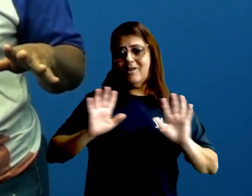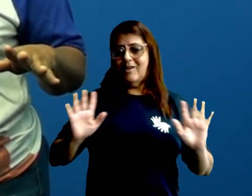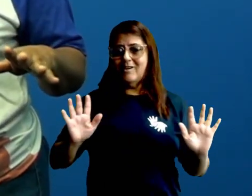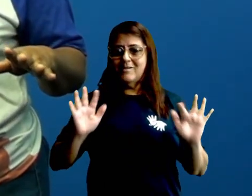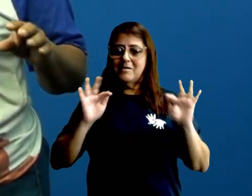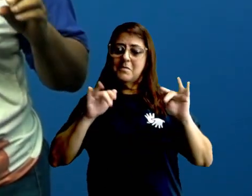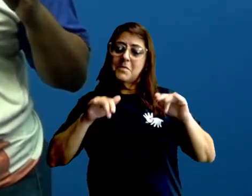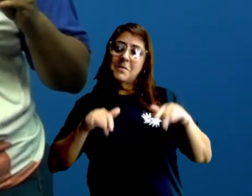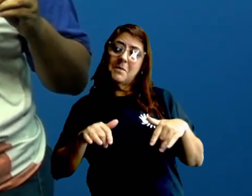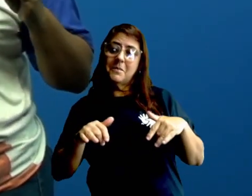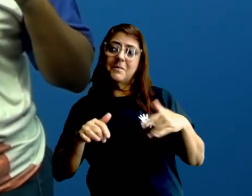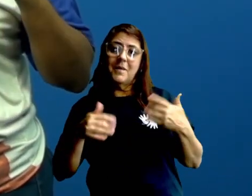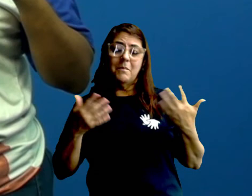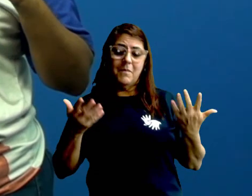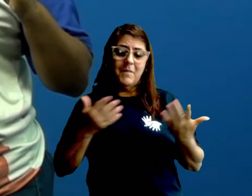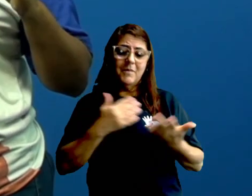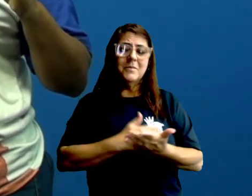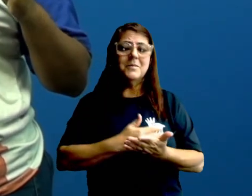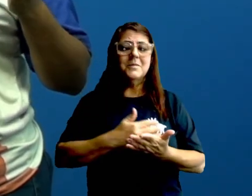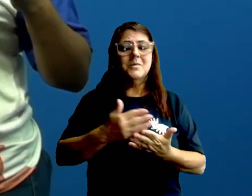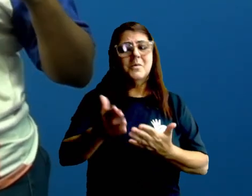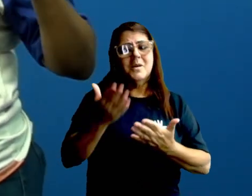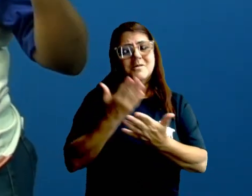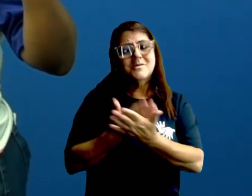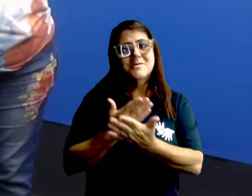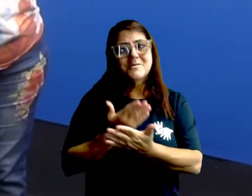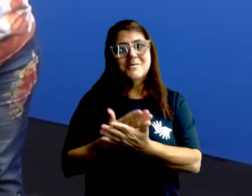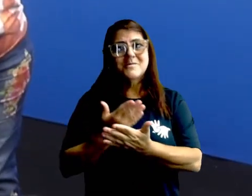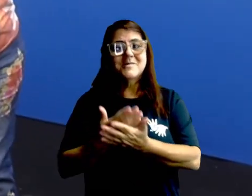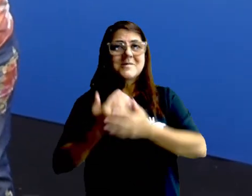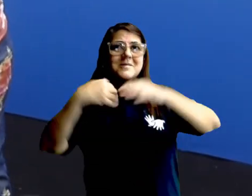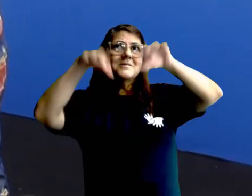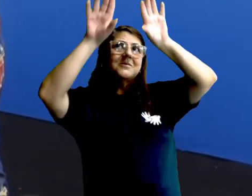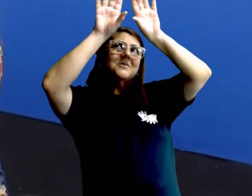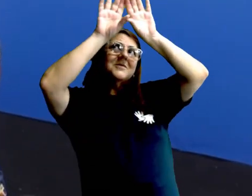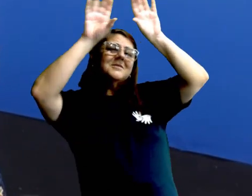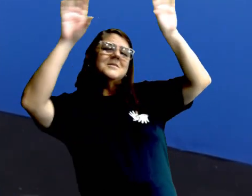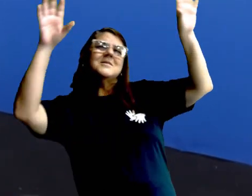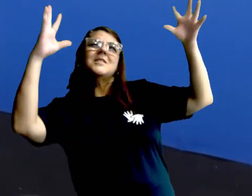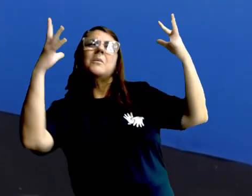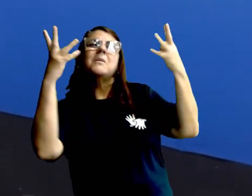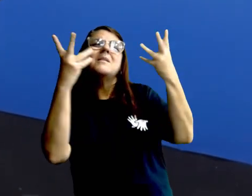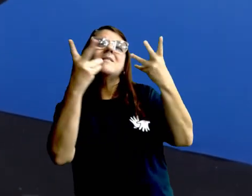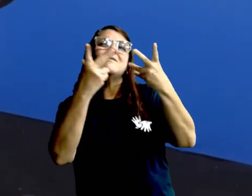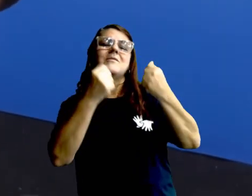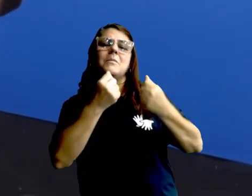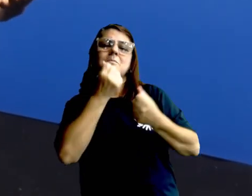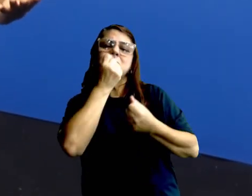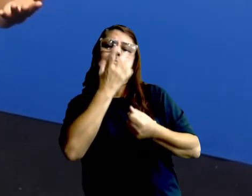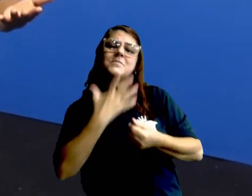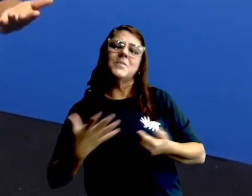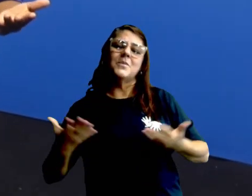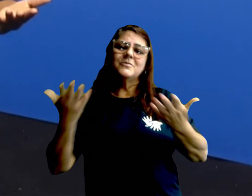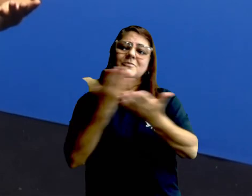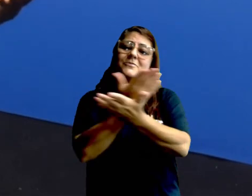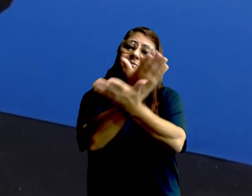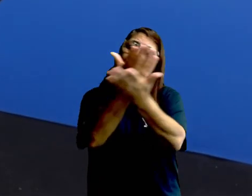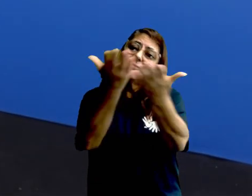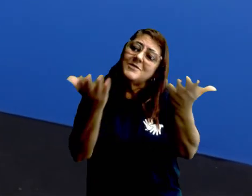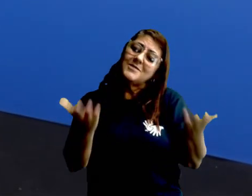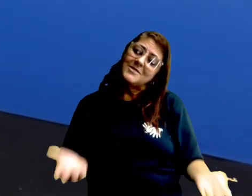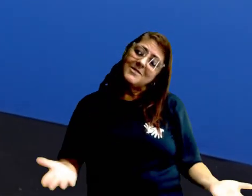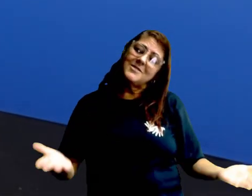é só, mas a gente vai continuar estudando esse céu maravilhoso. Foi muito bom estar com vocês,